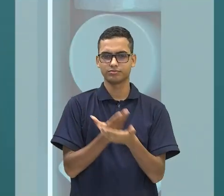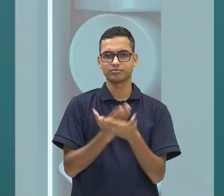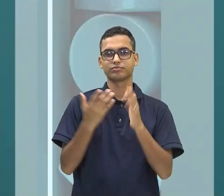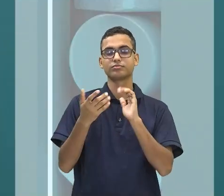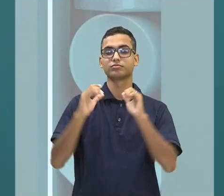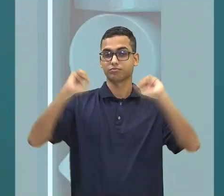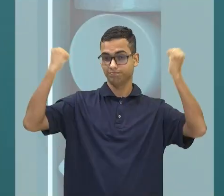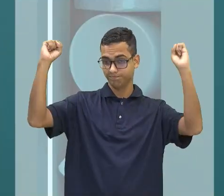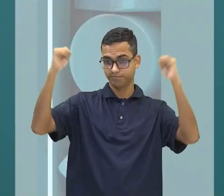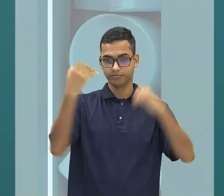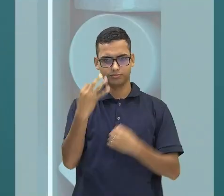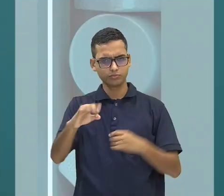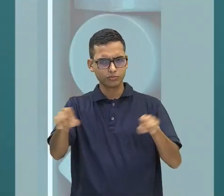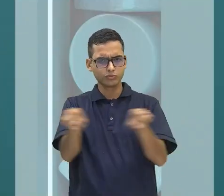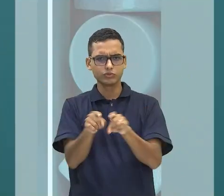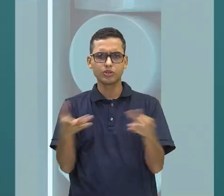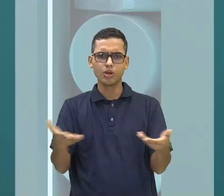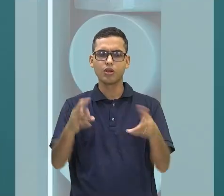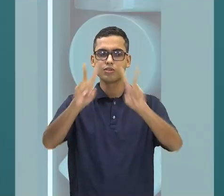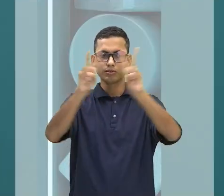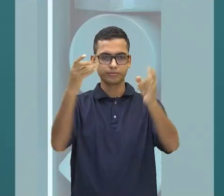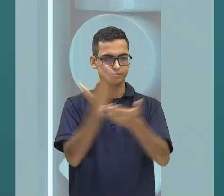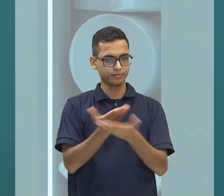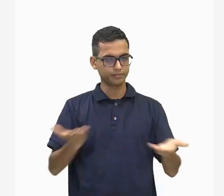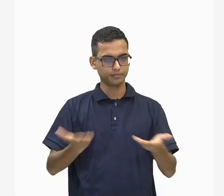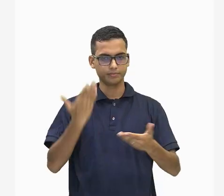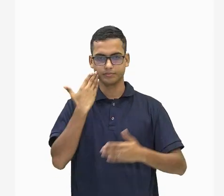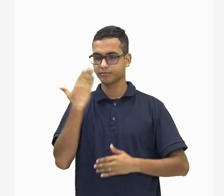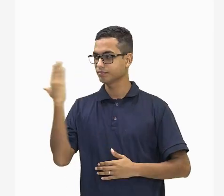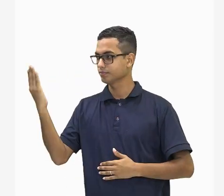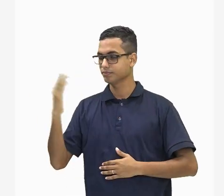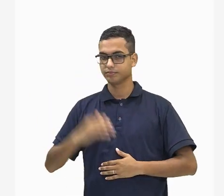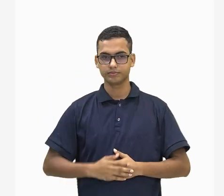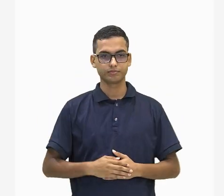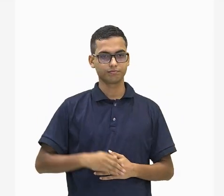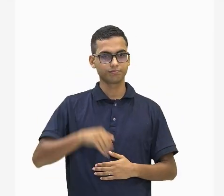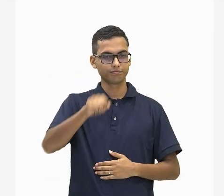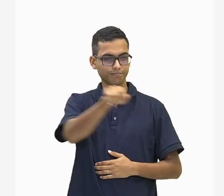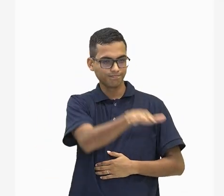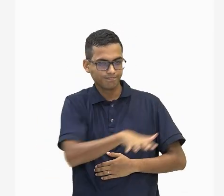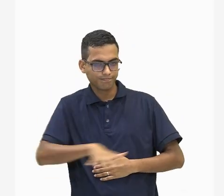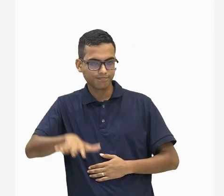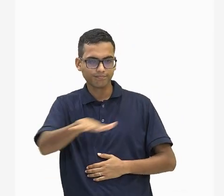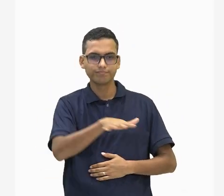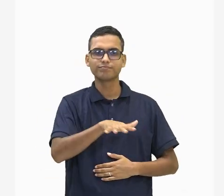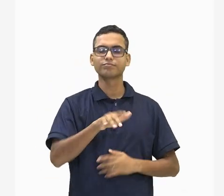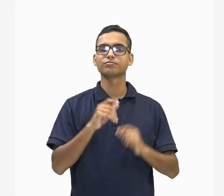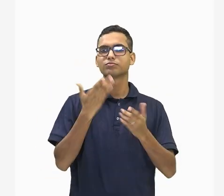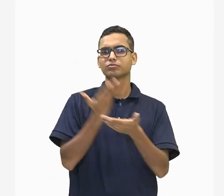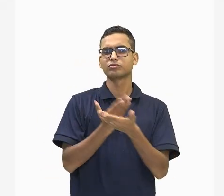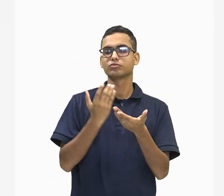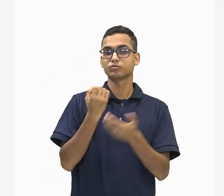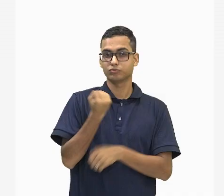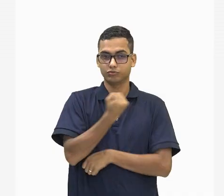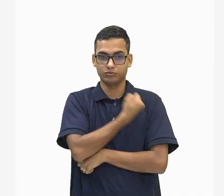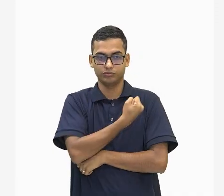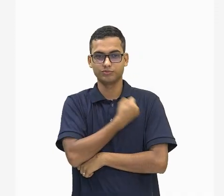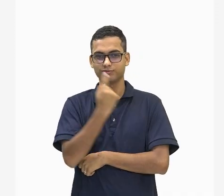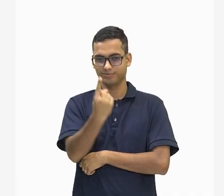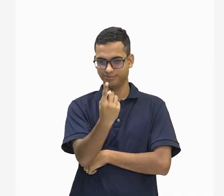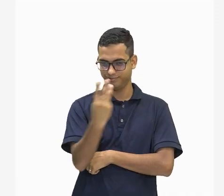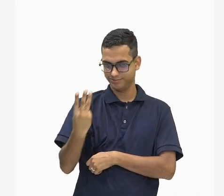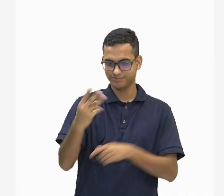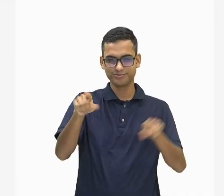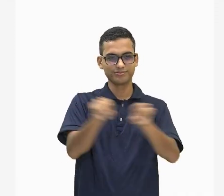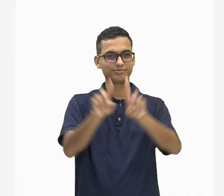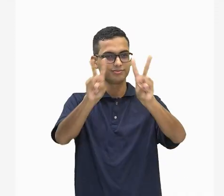Física. Vamos ver qual será a nossa aula de hoje? Muito bem, é a nossa aula 13, o nosso